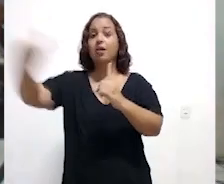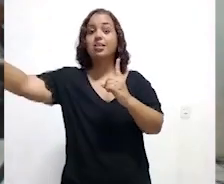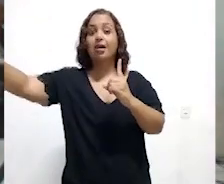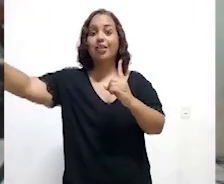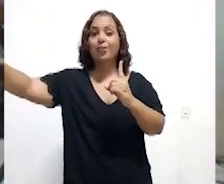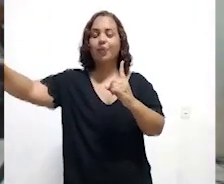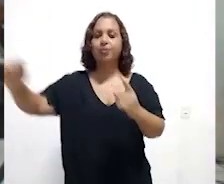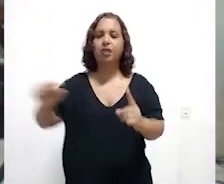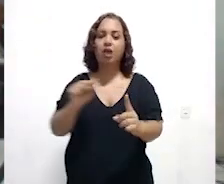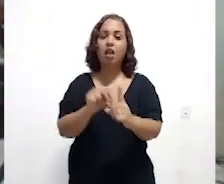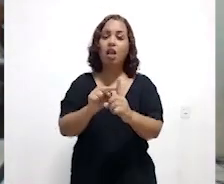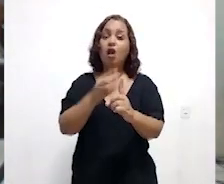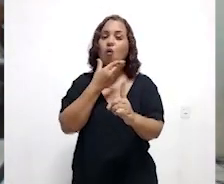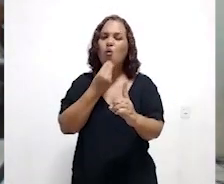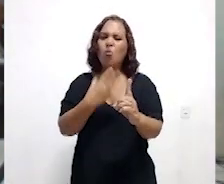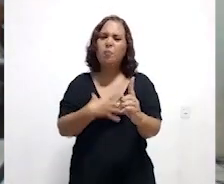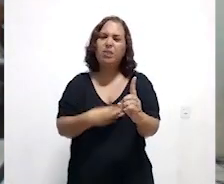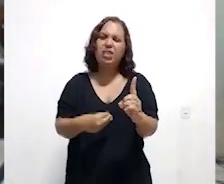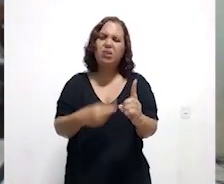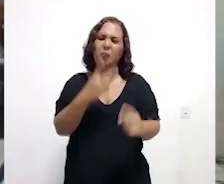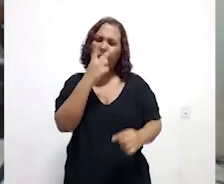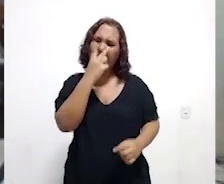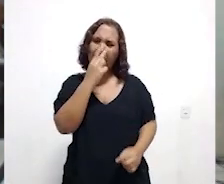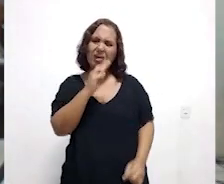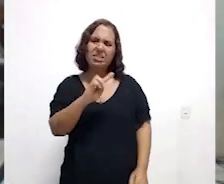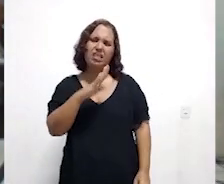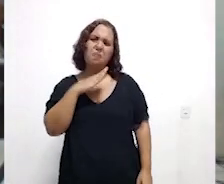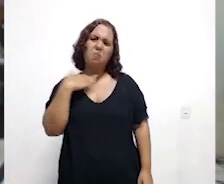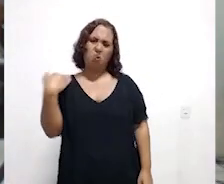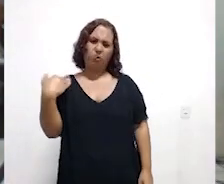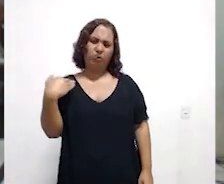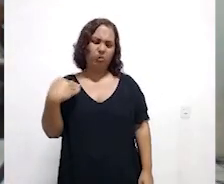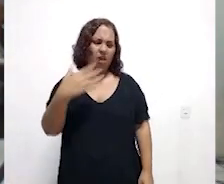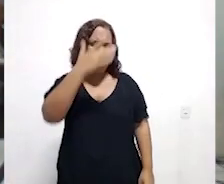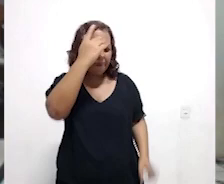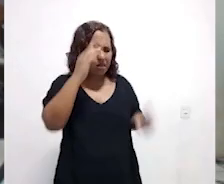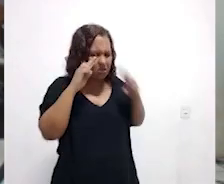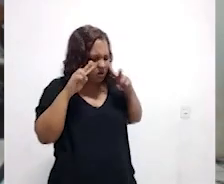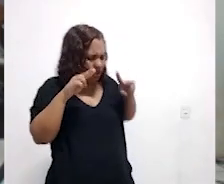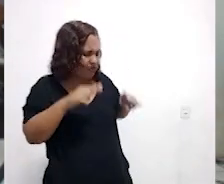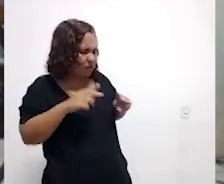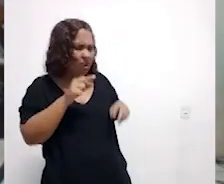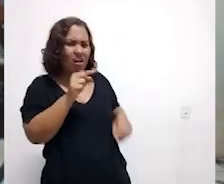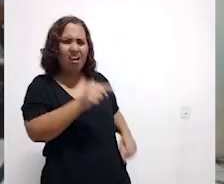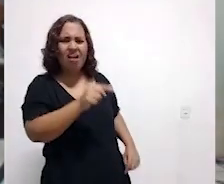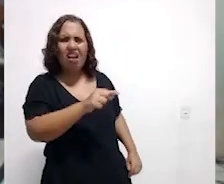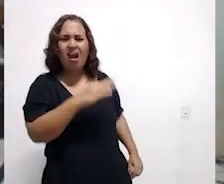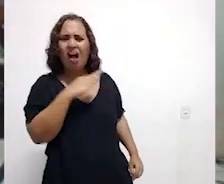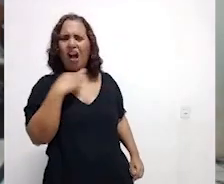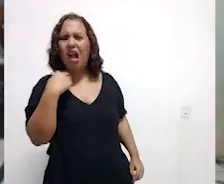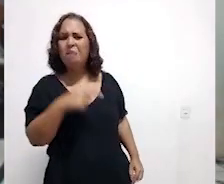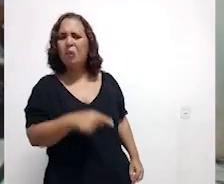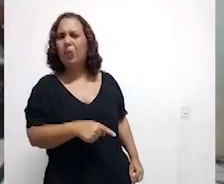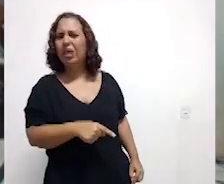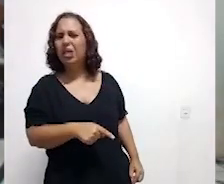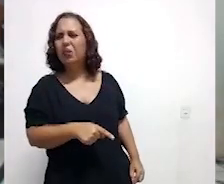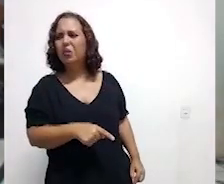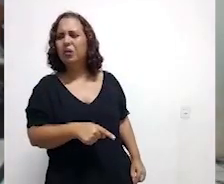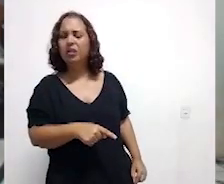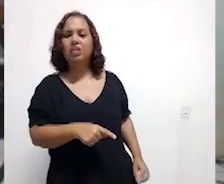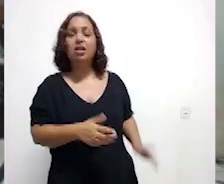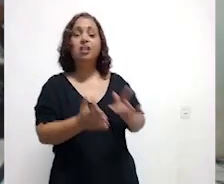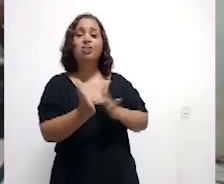como morto, a ponto de muitos dizerem: ele morreu. Mas Jesus tomou-o pela mão e